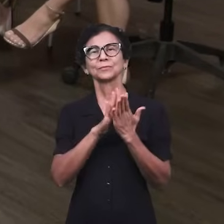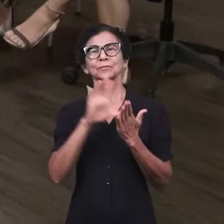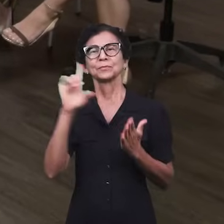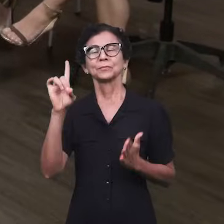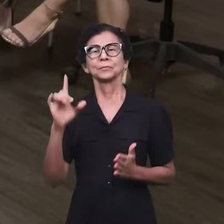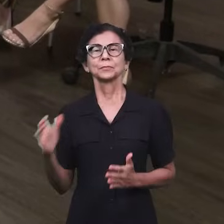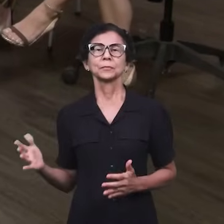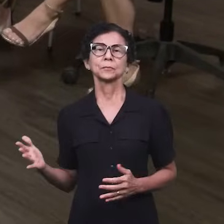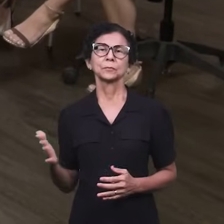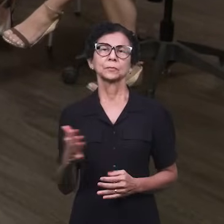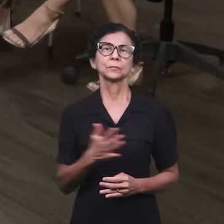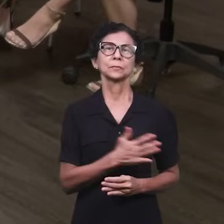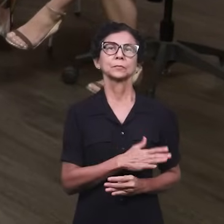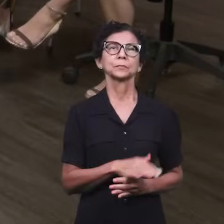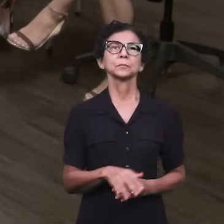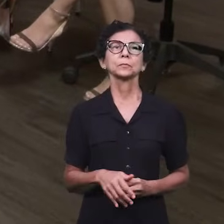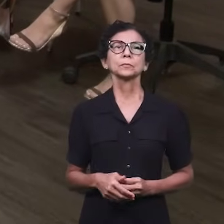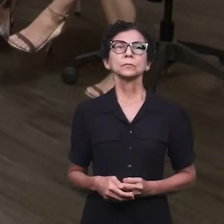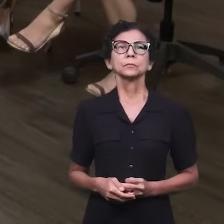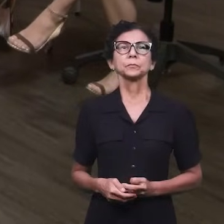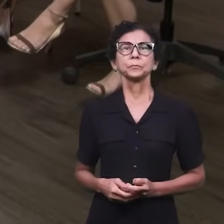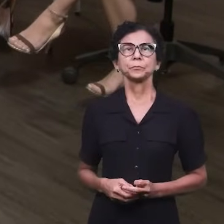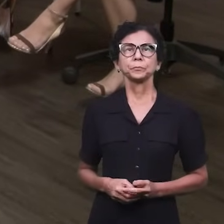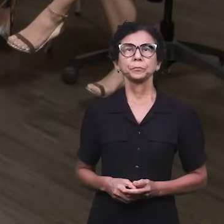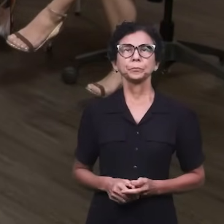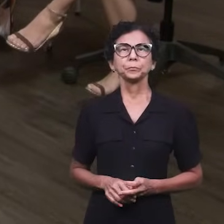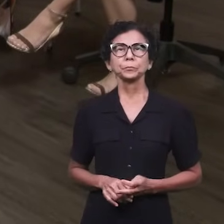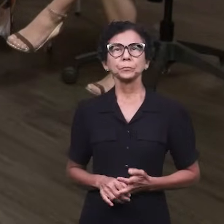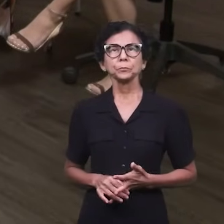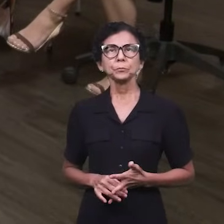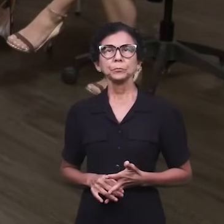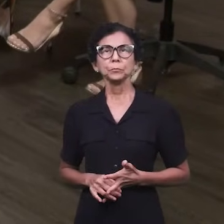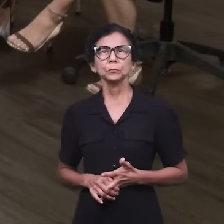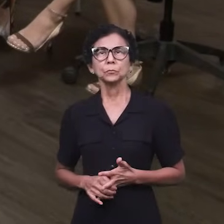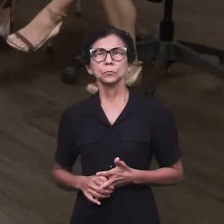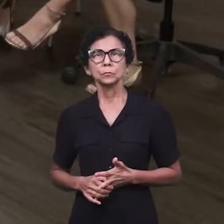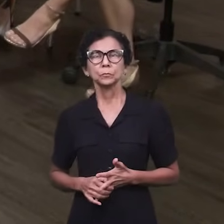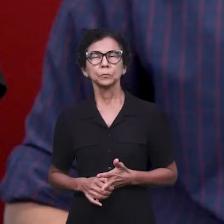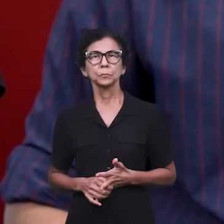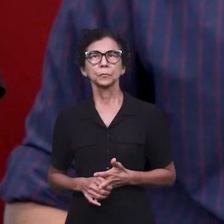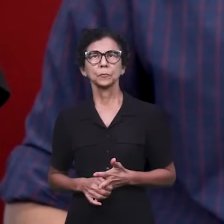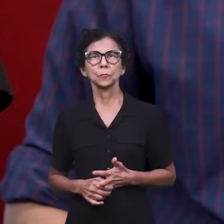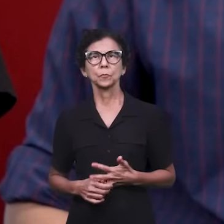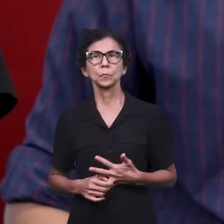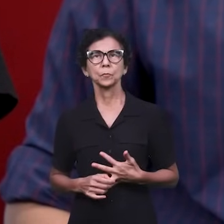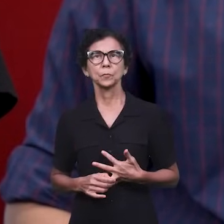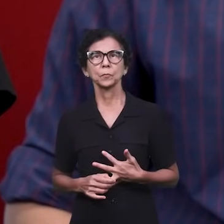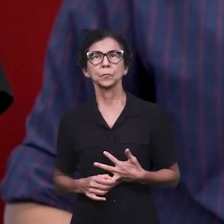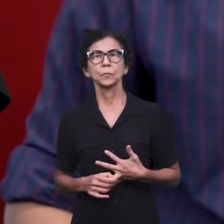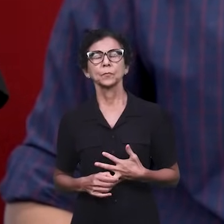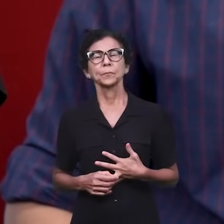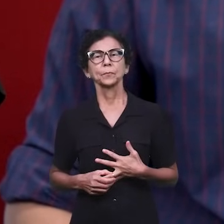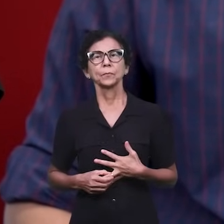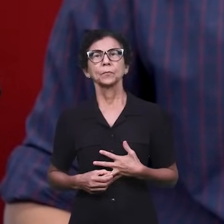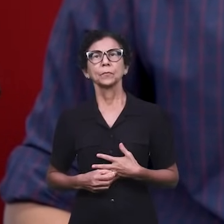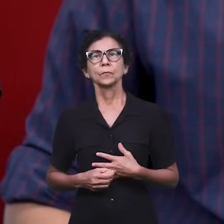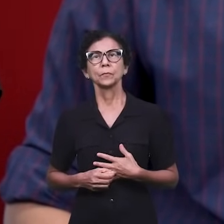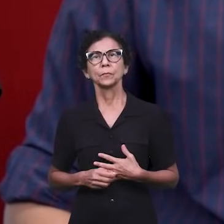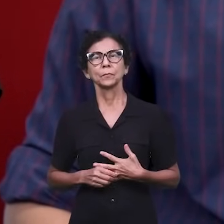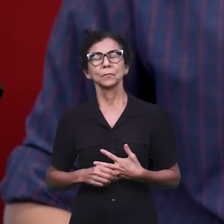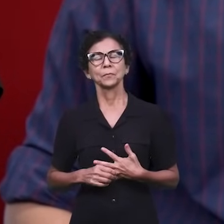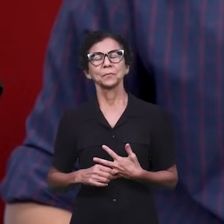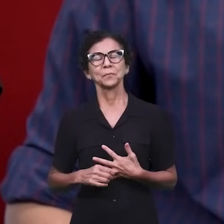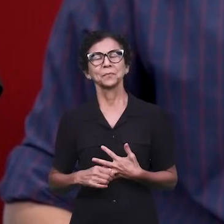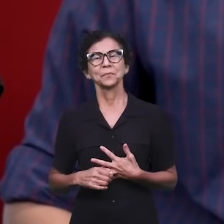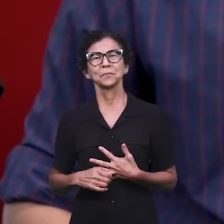amém eh eu tenho mais uma pergunta que é o tipo de tradução da Bíblia interfere na interpretação